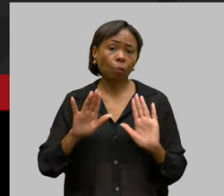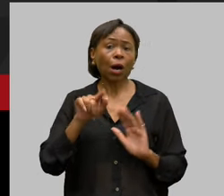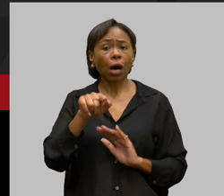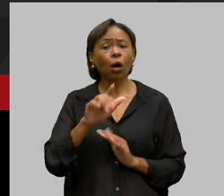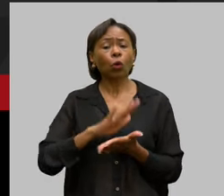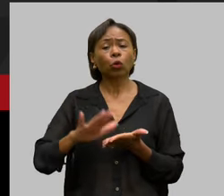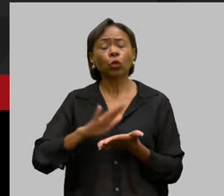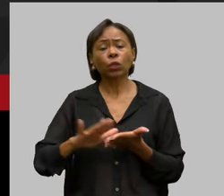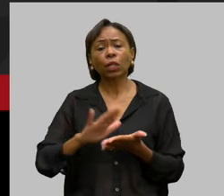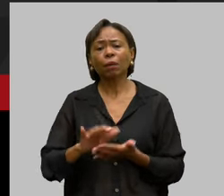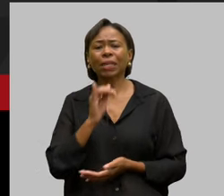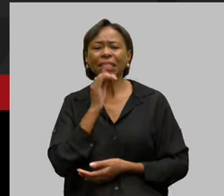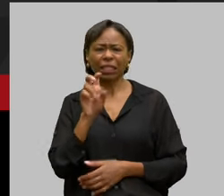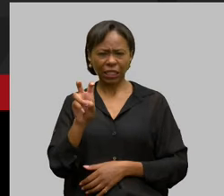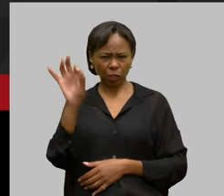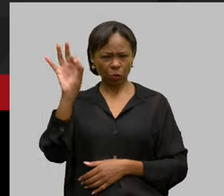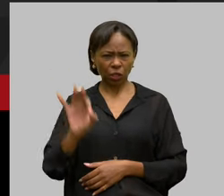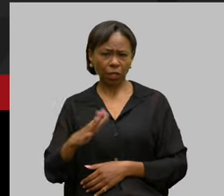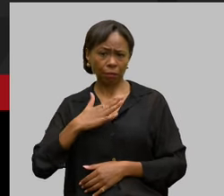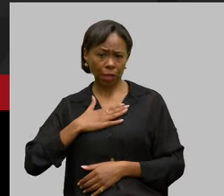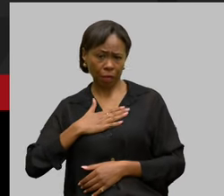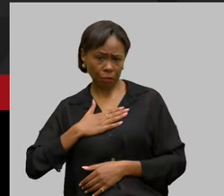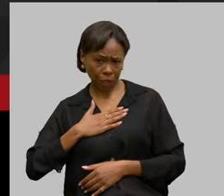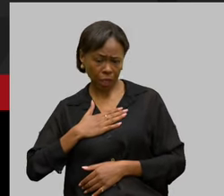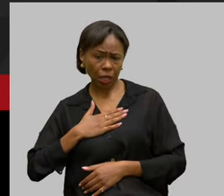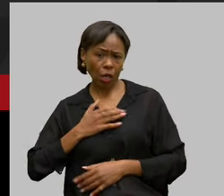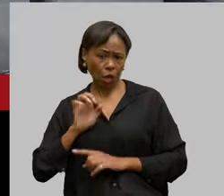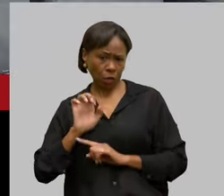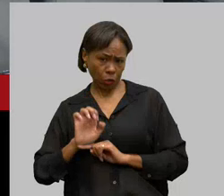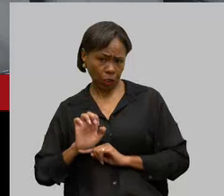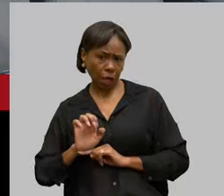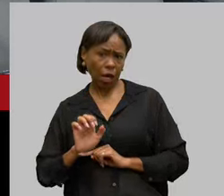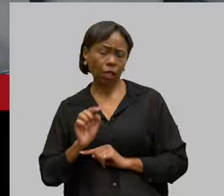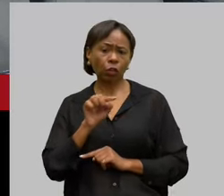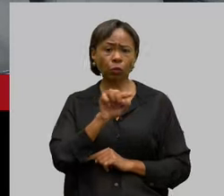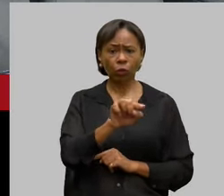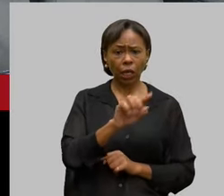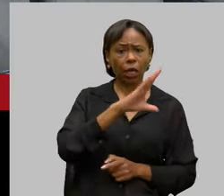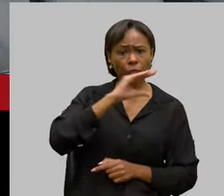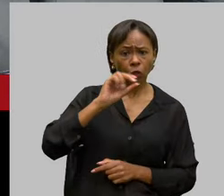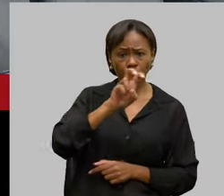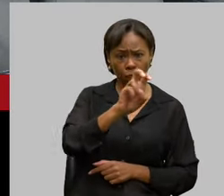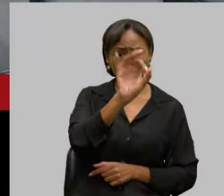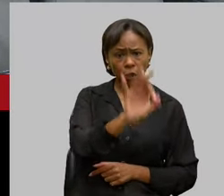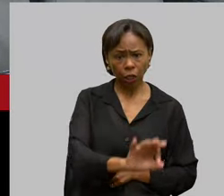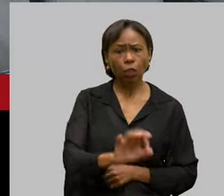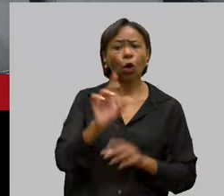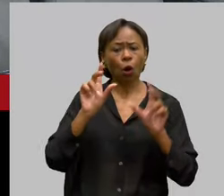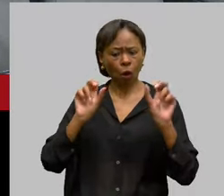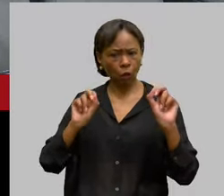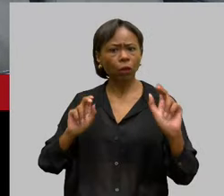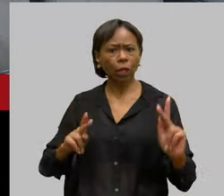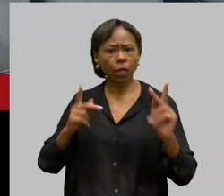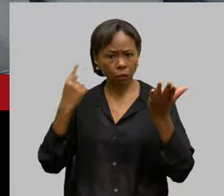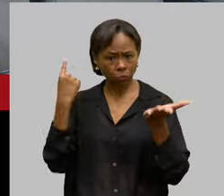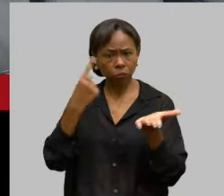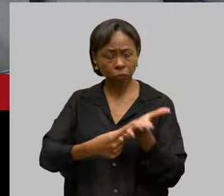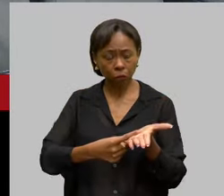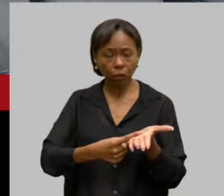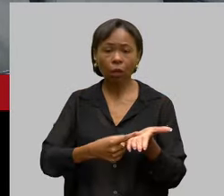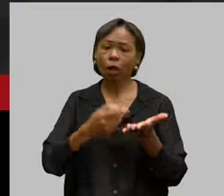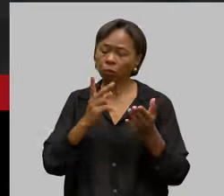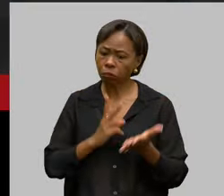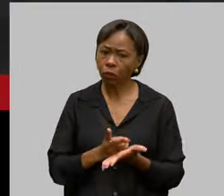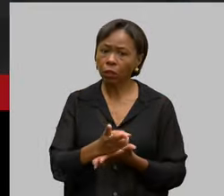mim como ente federativo 5% para vocês servidores estão de acordo seguimos e assim foi que de certa forma os regimes